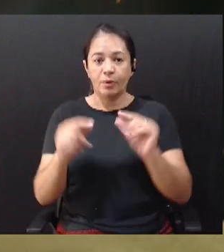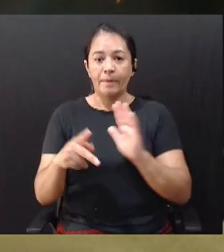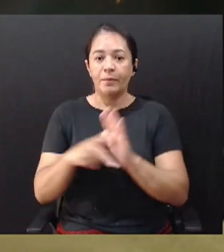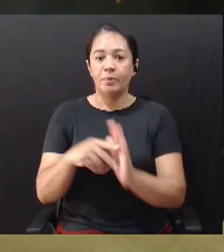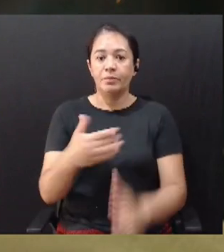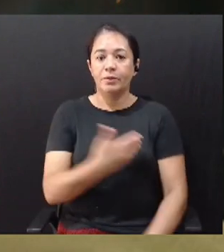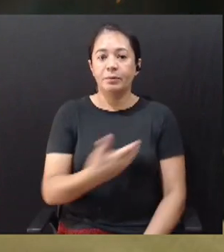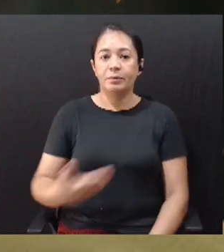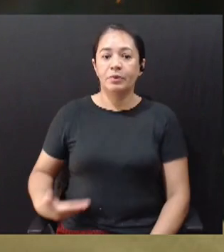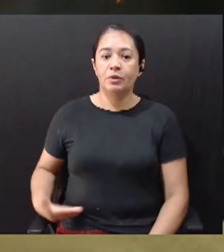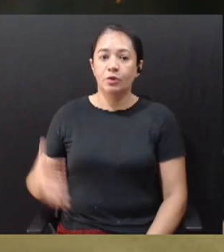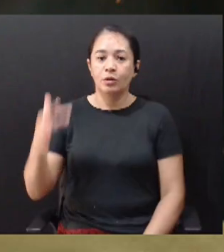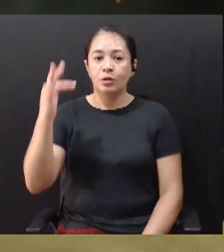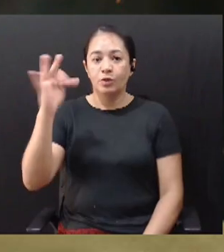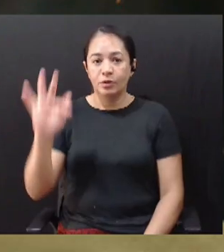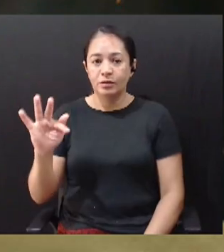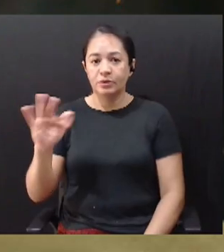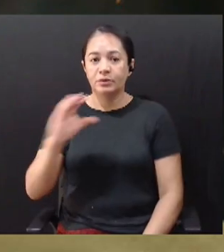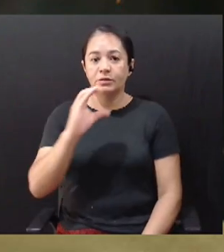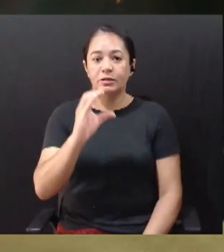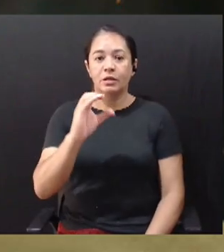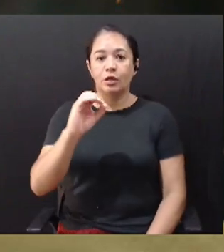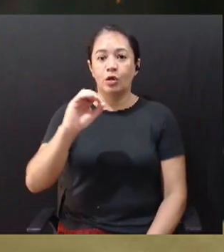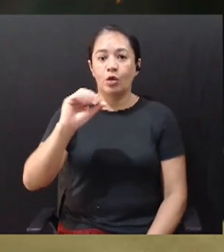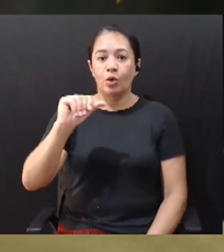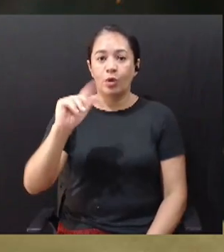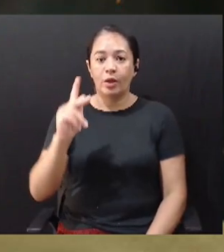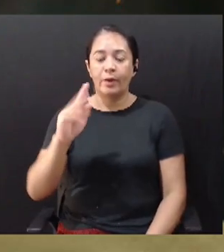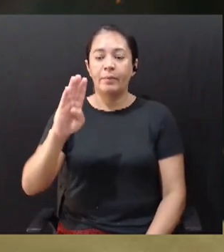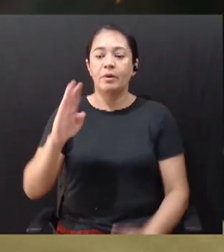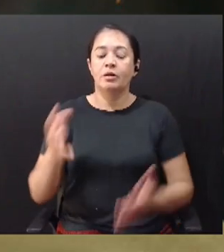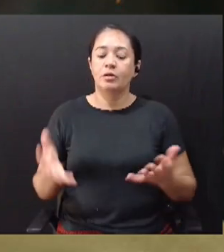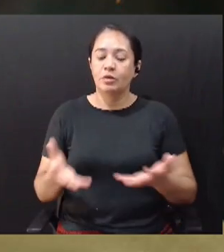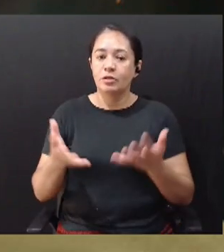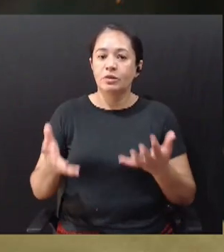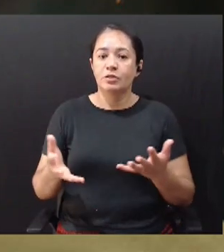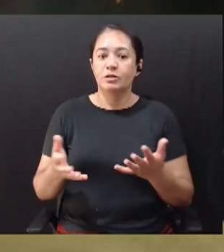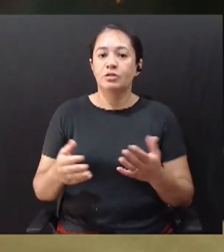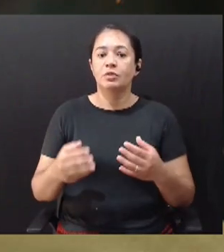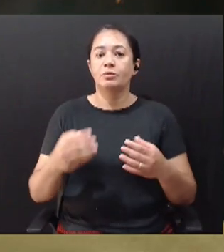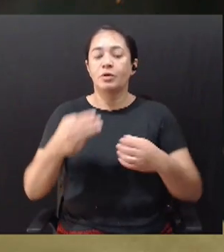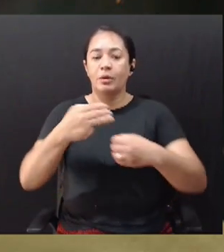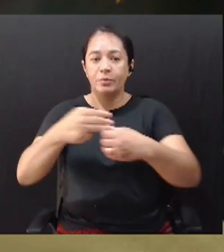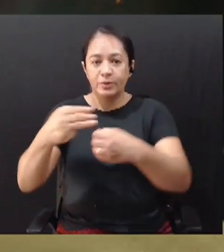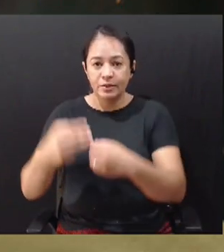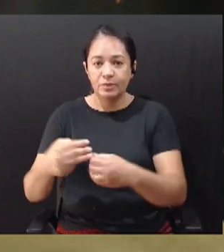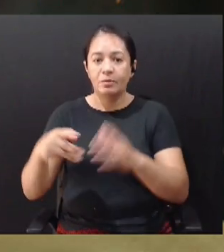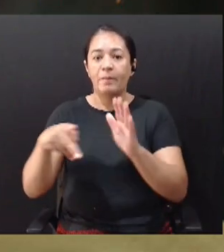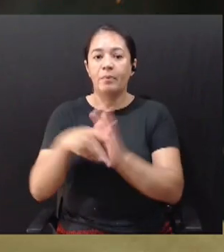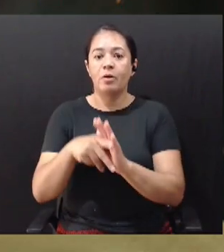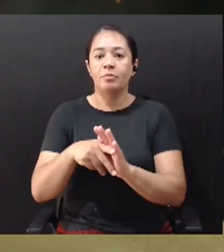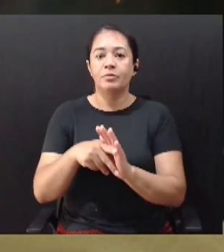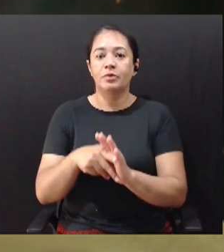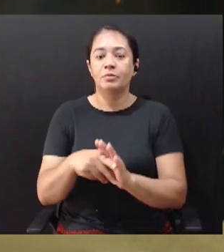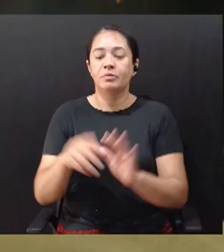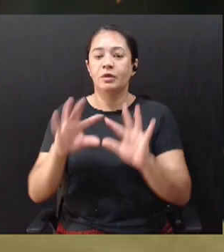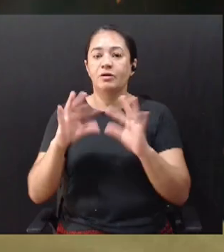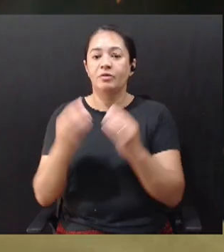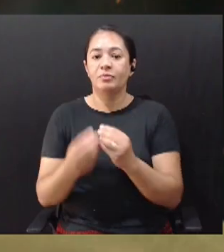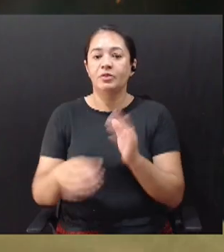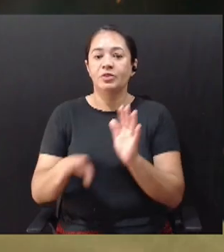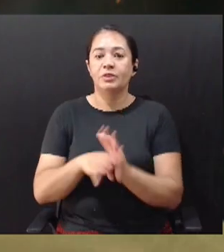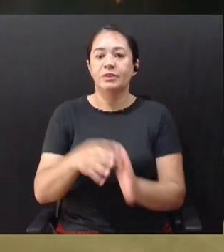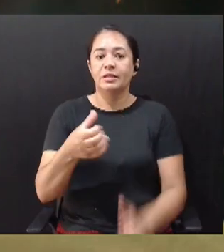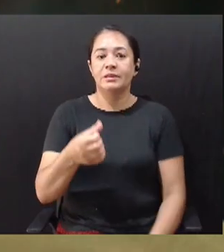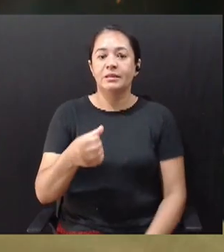a Coab também garante incentivos municipais, como isenção do ITBI para famílias com renda de até 6 salários